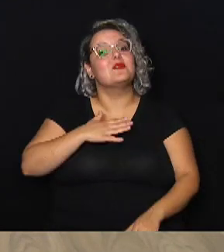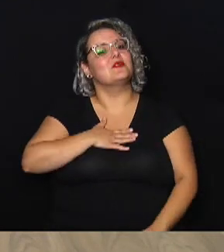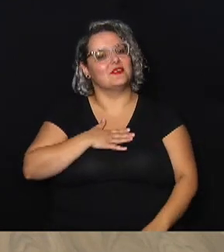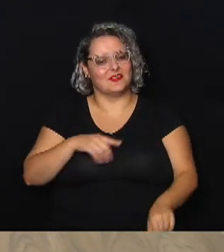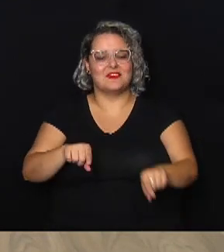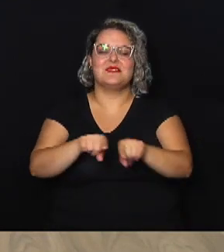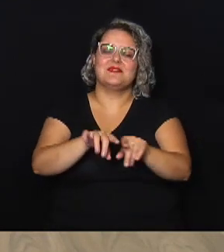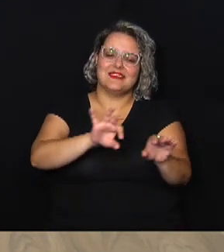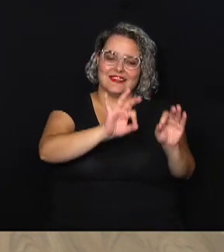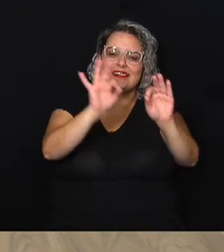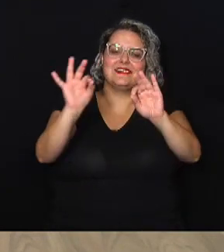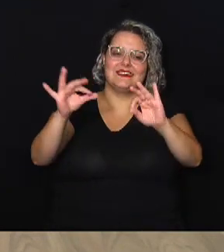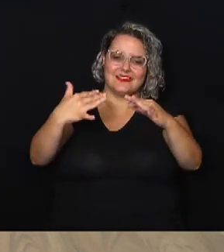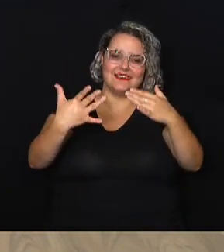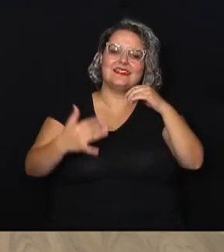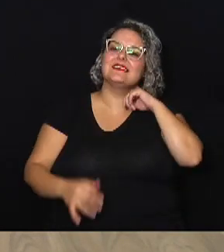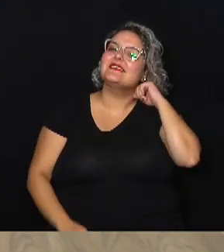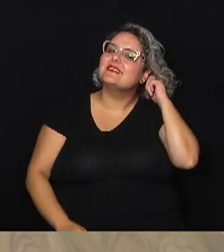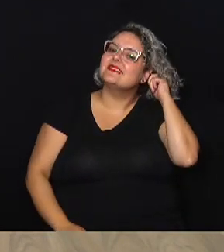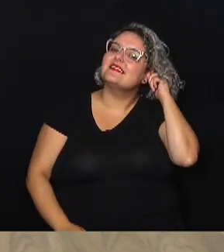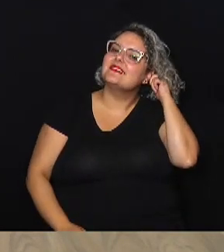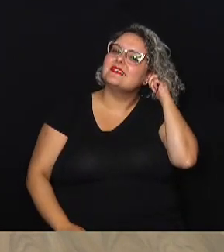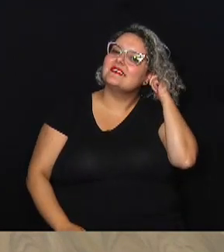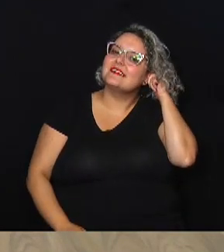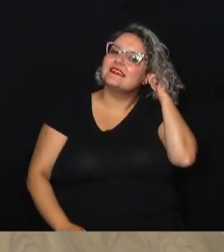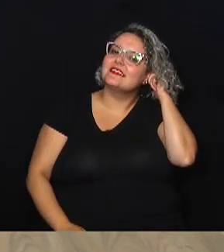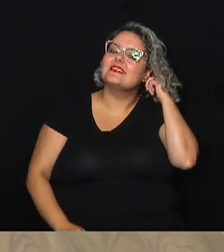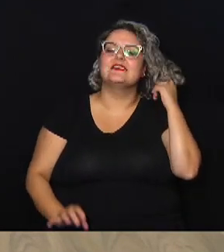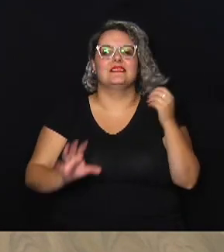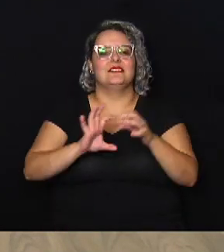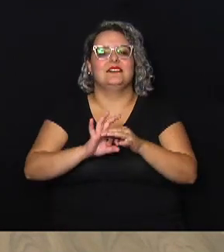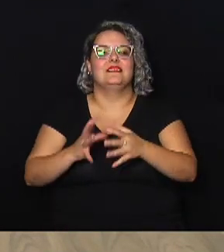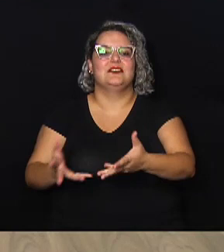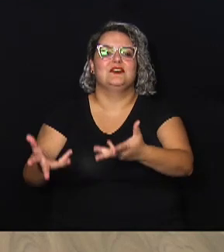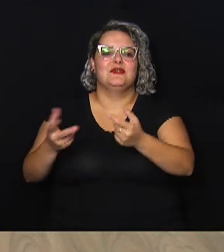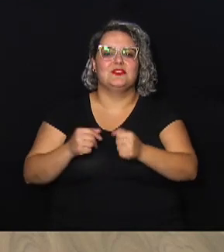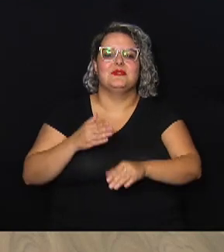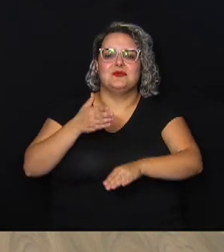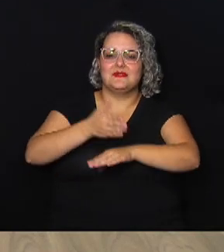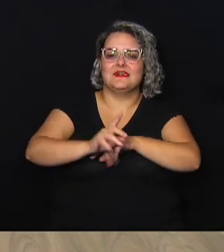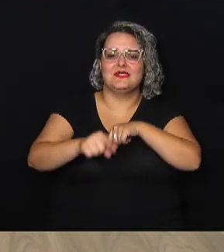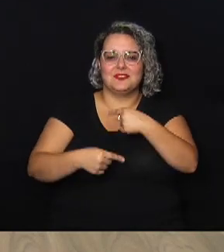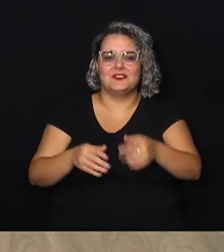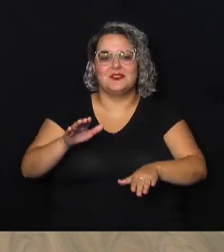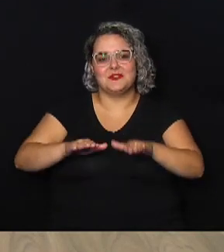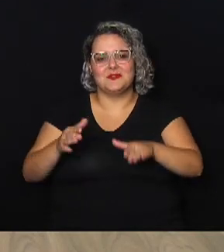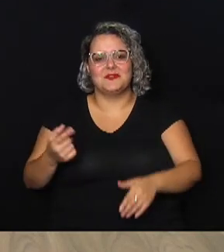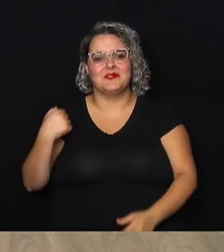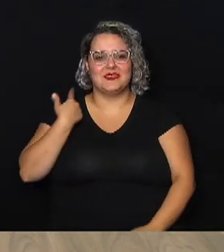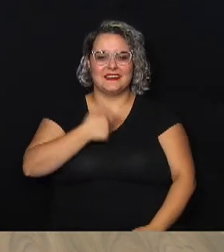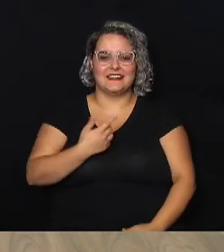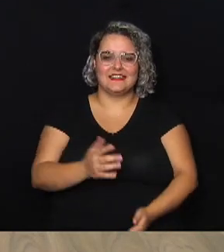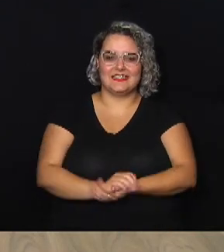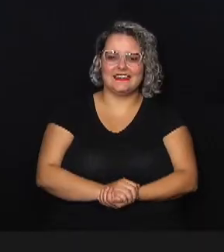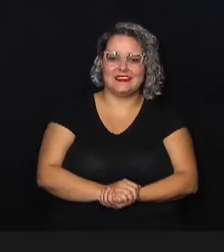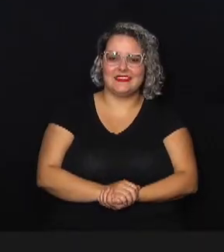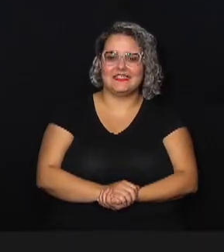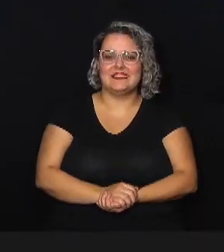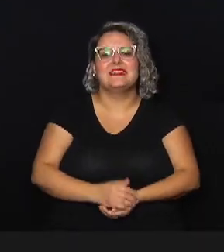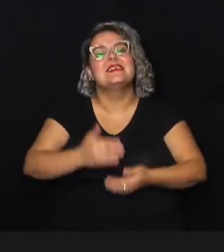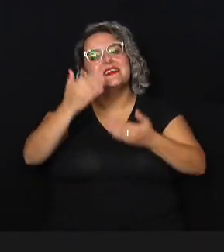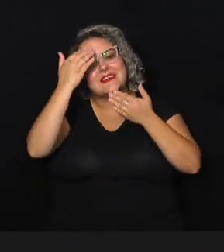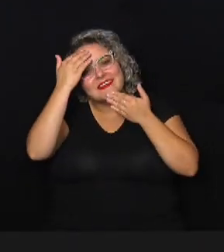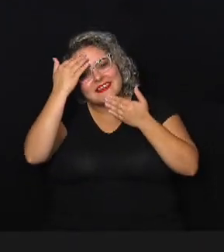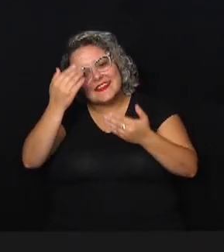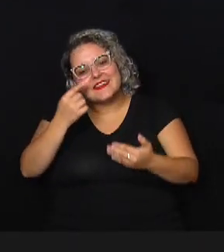e também de quem está assistindo a gente nesse momento. Já vou deixar o convite para participar outras vezes aqui com a gente, viu? Muito obrigado,